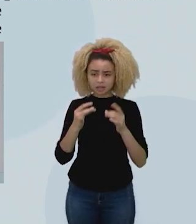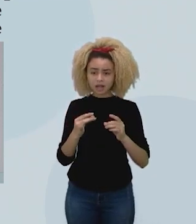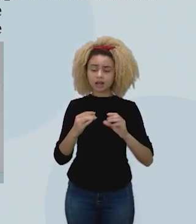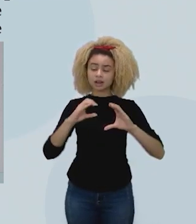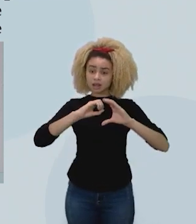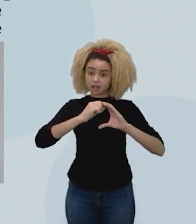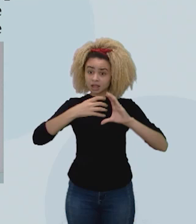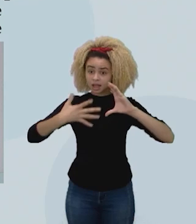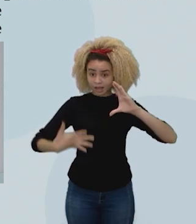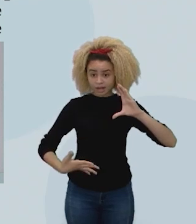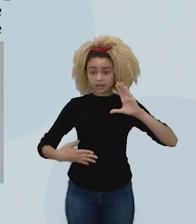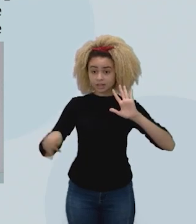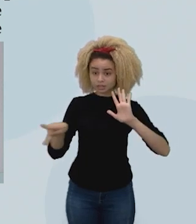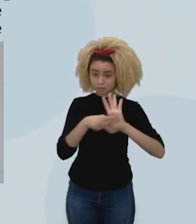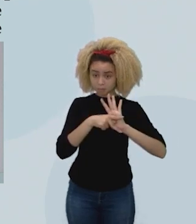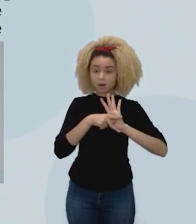da época, tá bom? Então, gente,